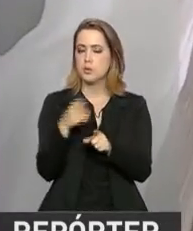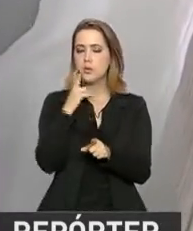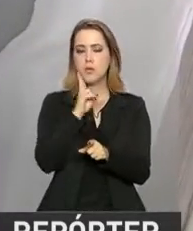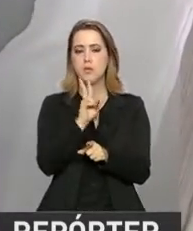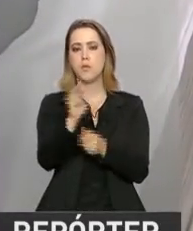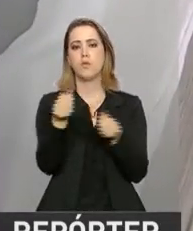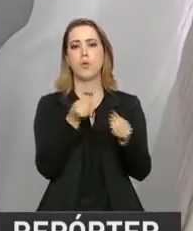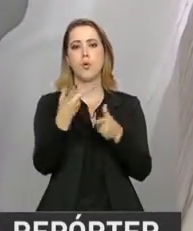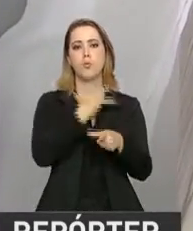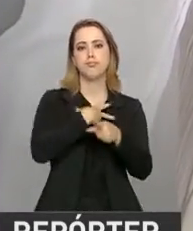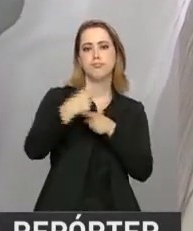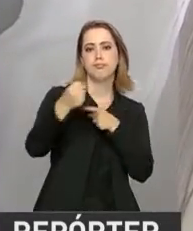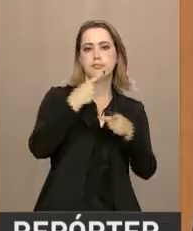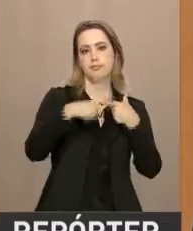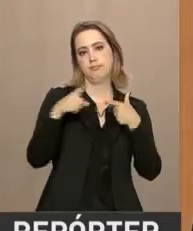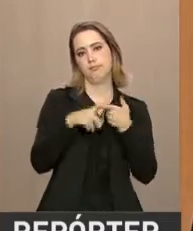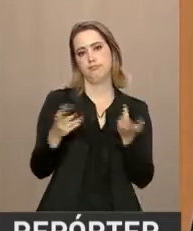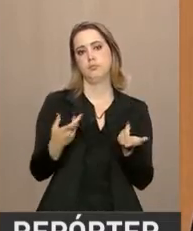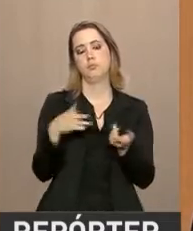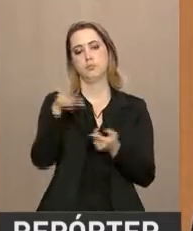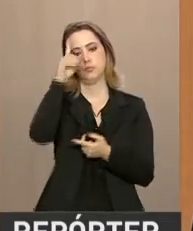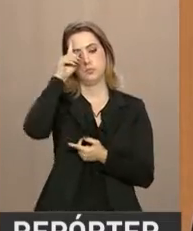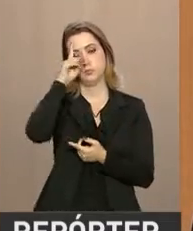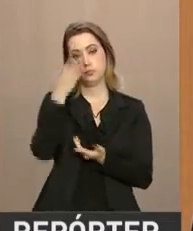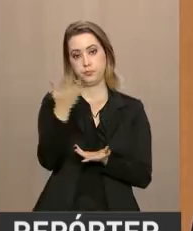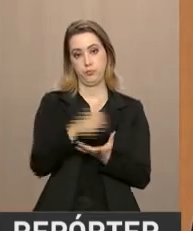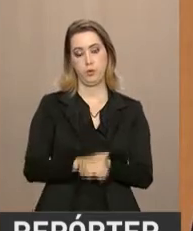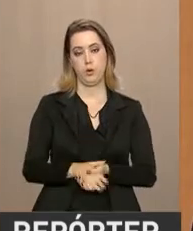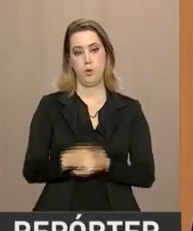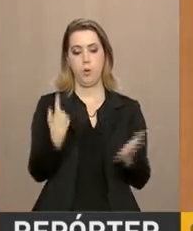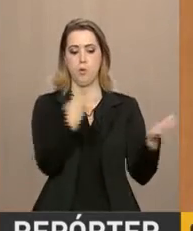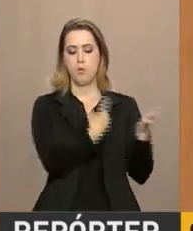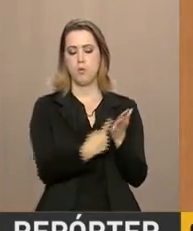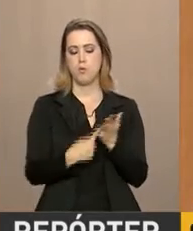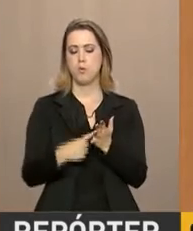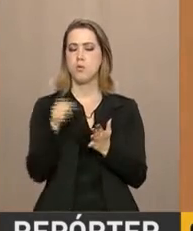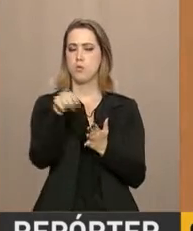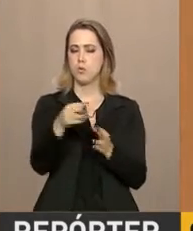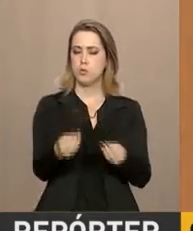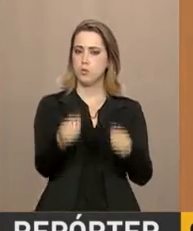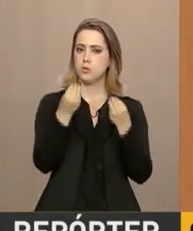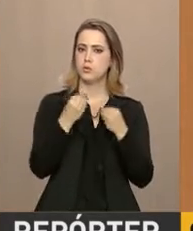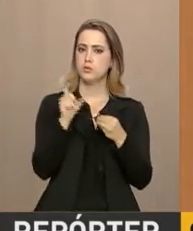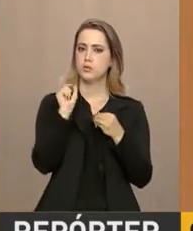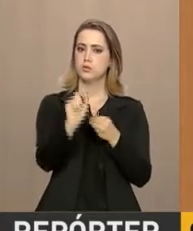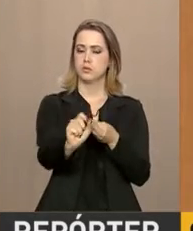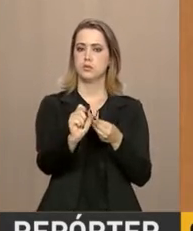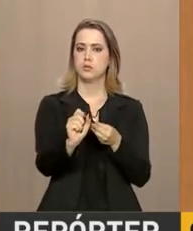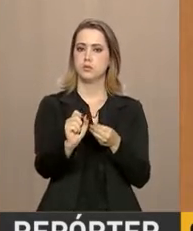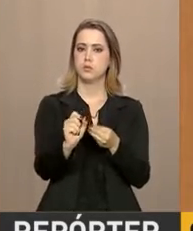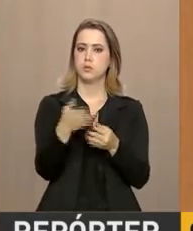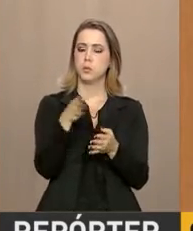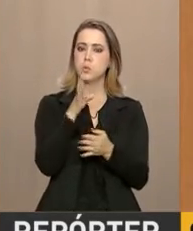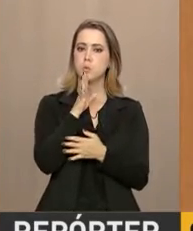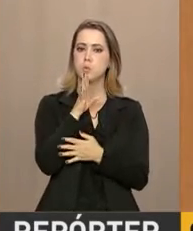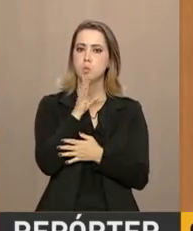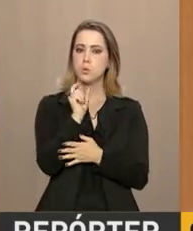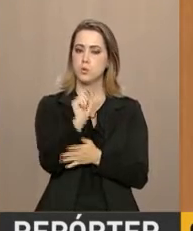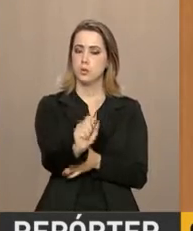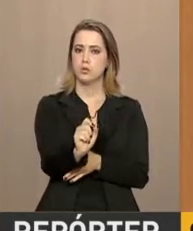problemas que ele enfrenta no dia a dia um acordo como este vai nos propiciar exatamente que a partir do conhecimento